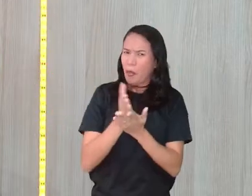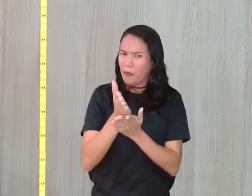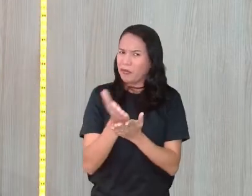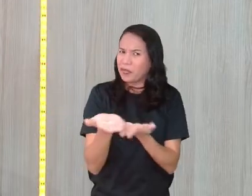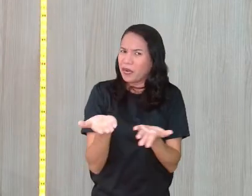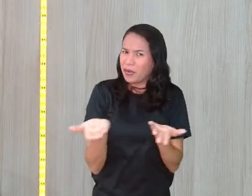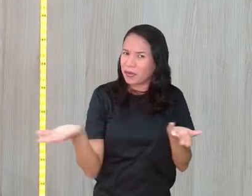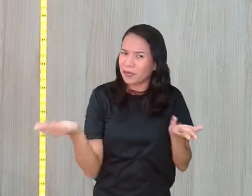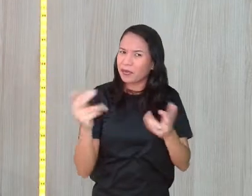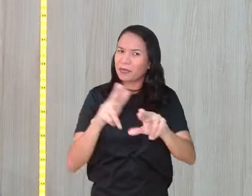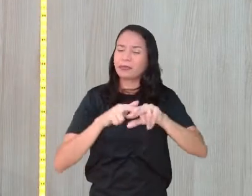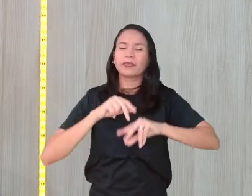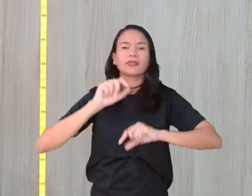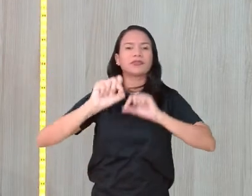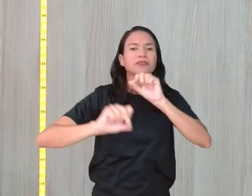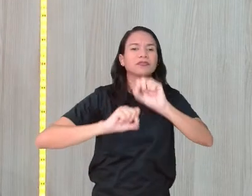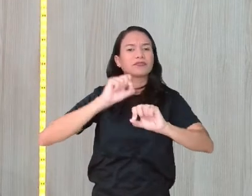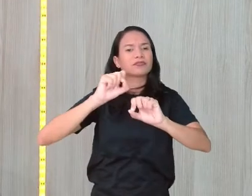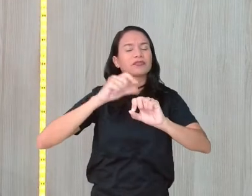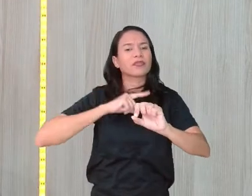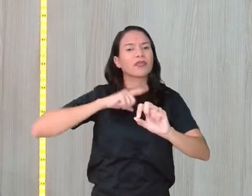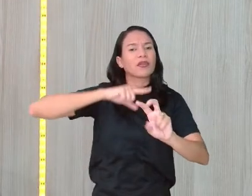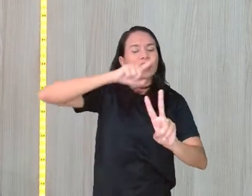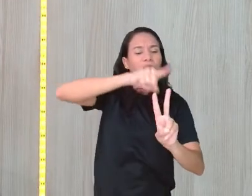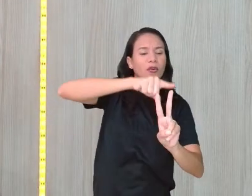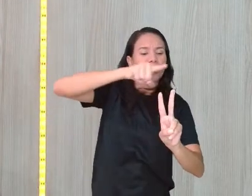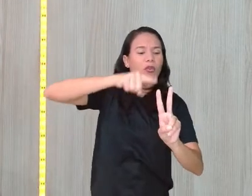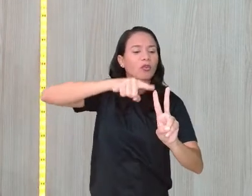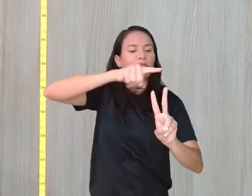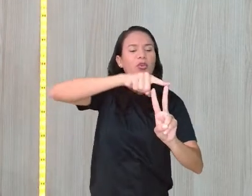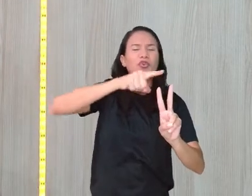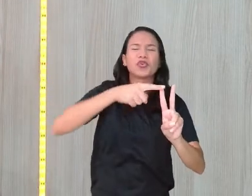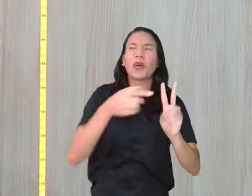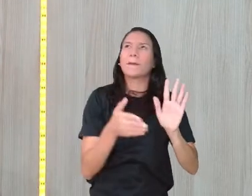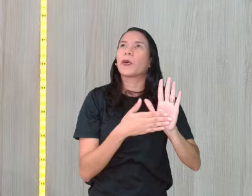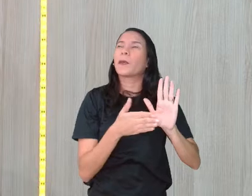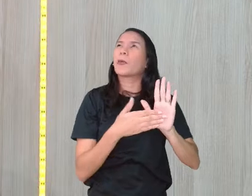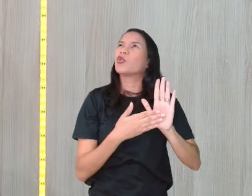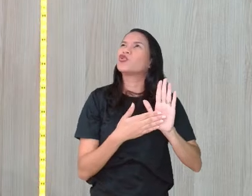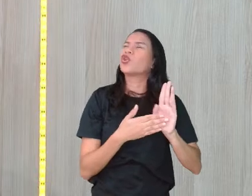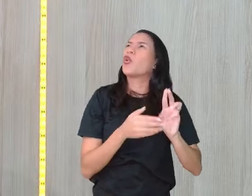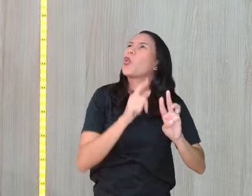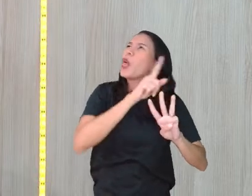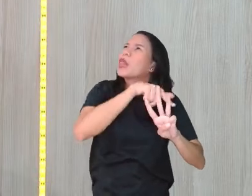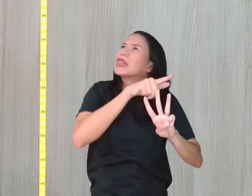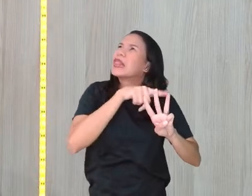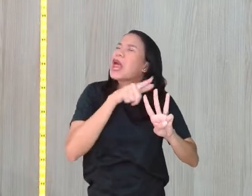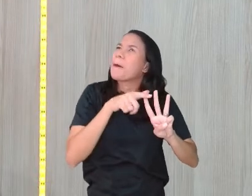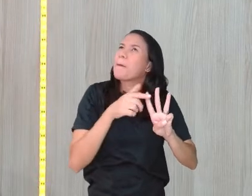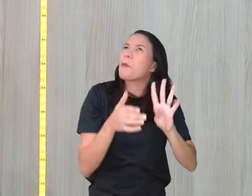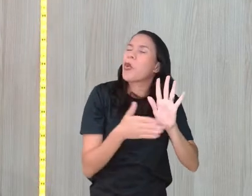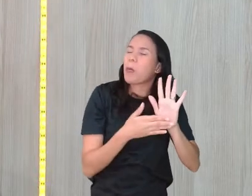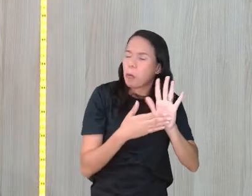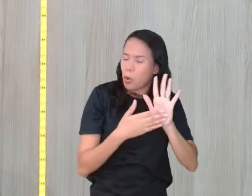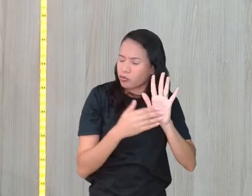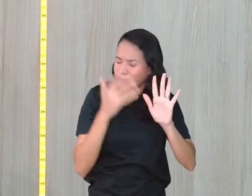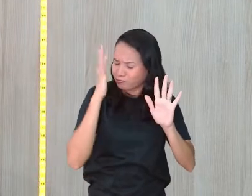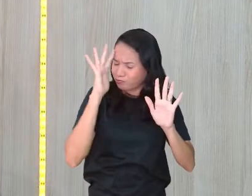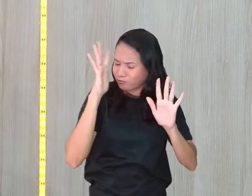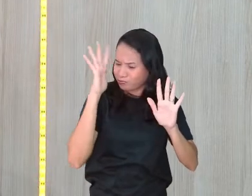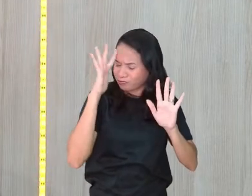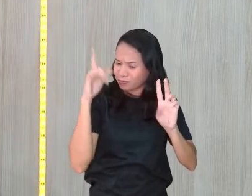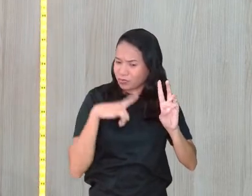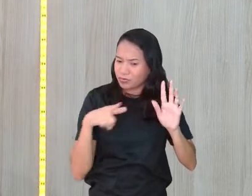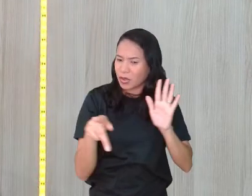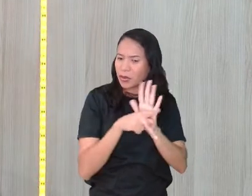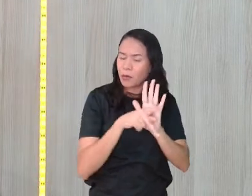houveram duas propostas, se não me falha a memória, 2 ou 3, enfim, de